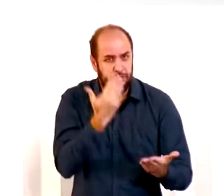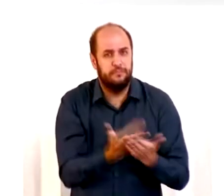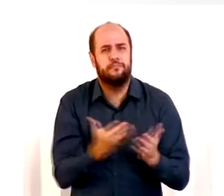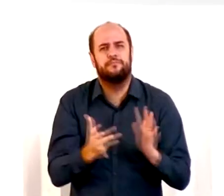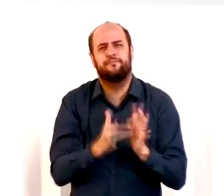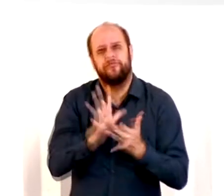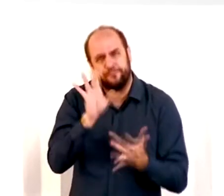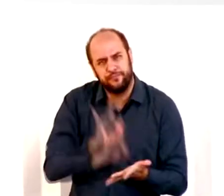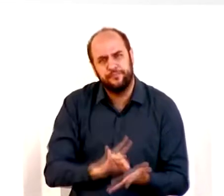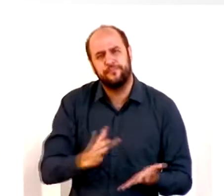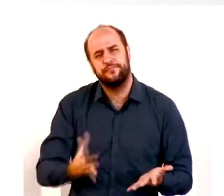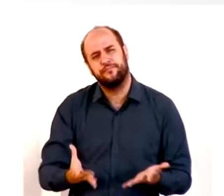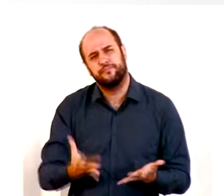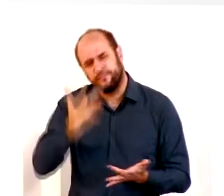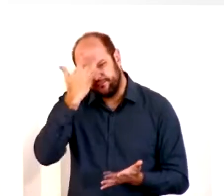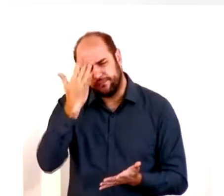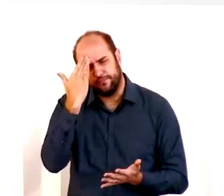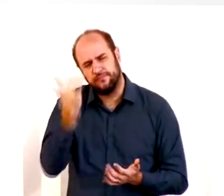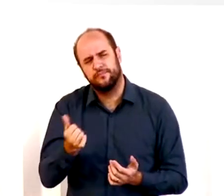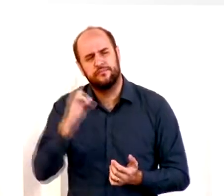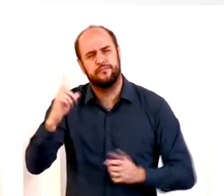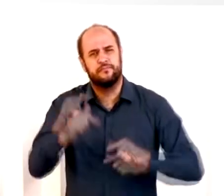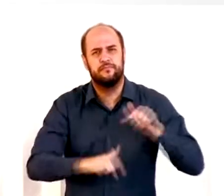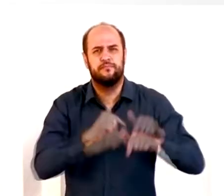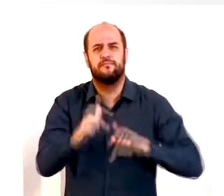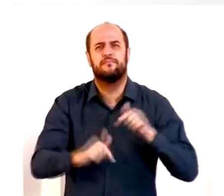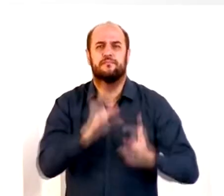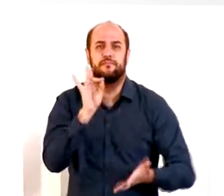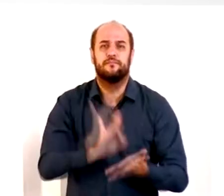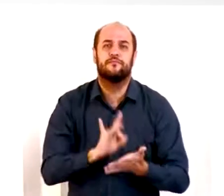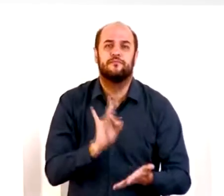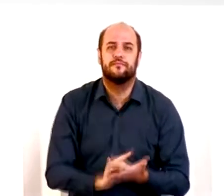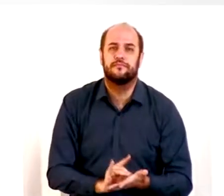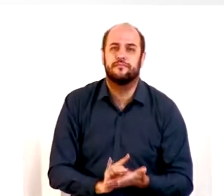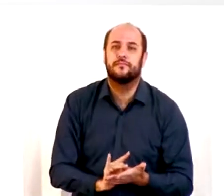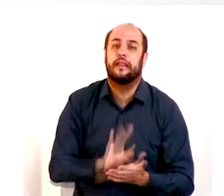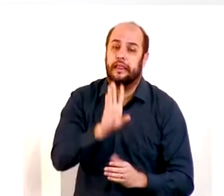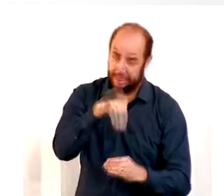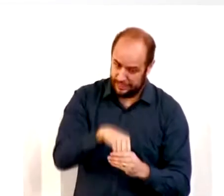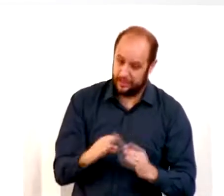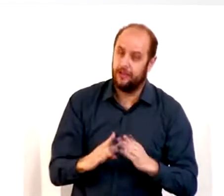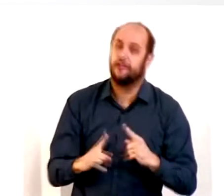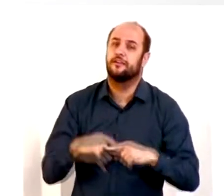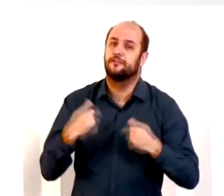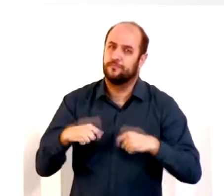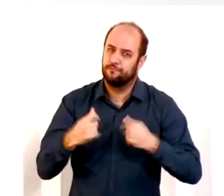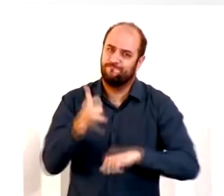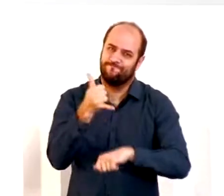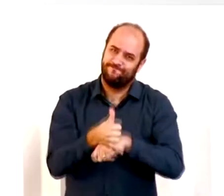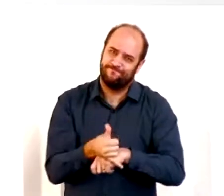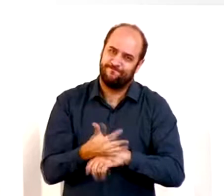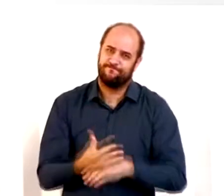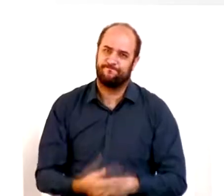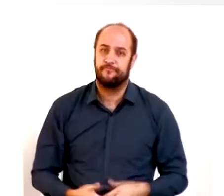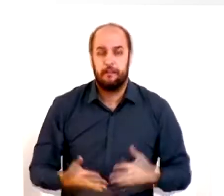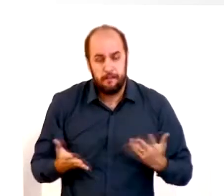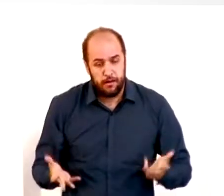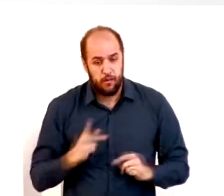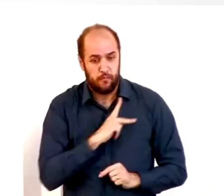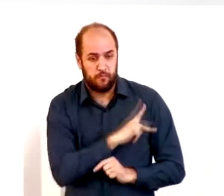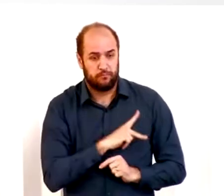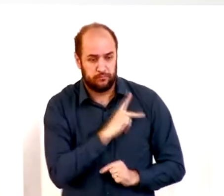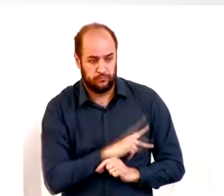fazendo uma grande obra. E dentro dessa igreja também precisa de líderes. Por isso, Paulo, quando